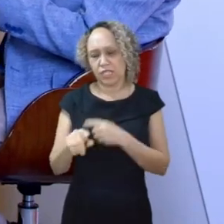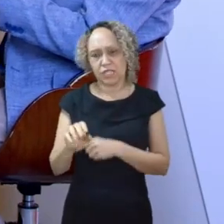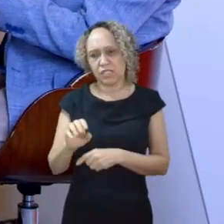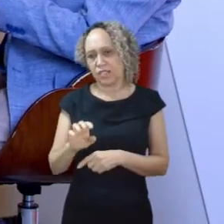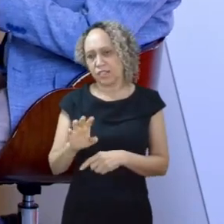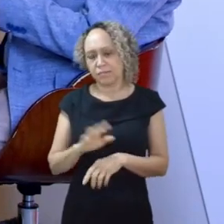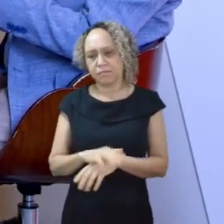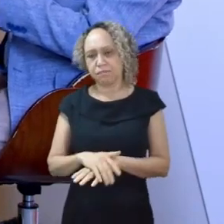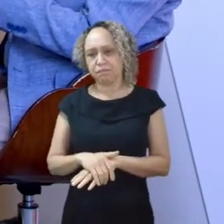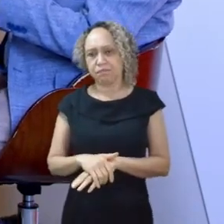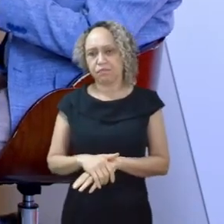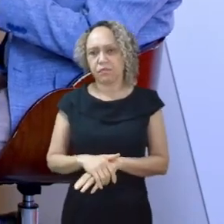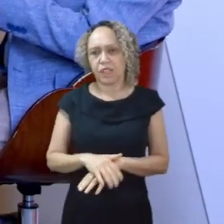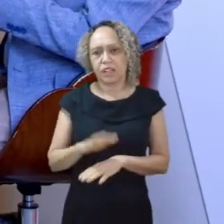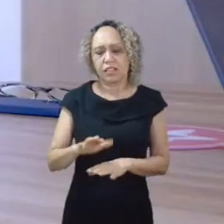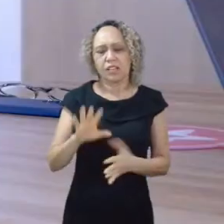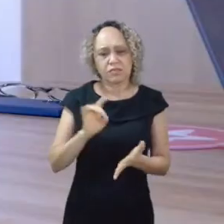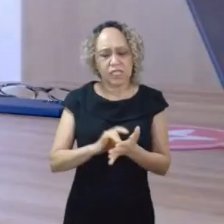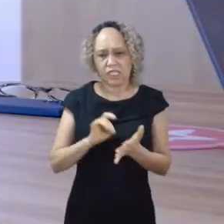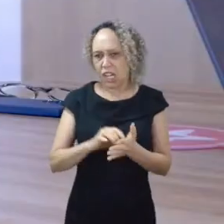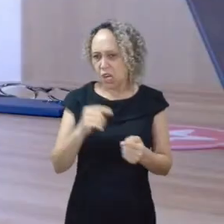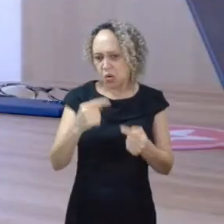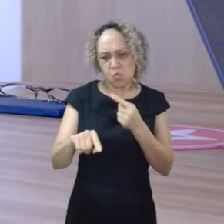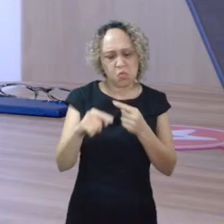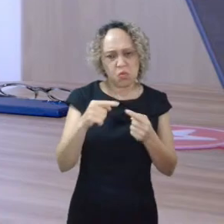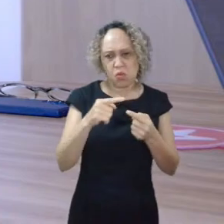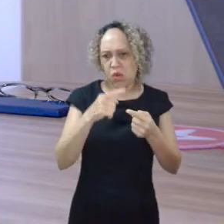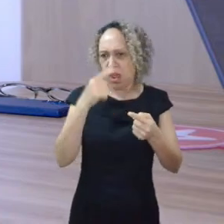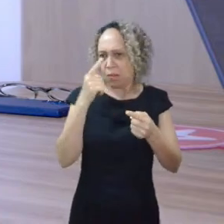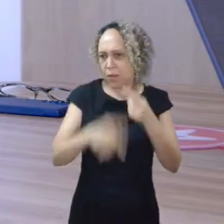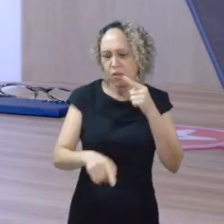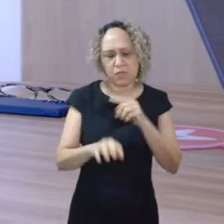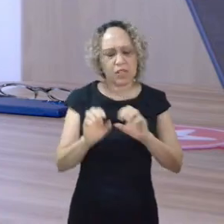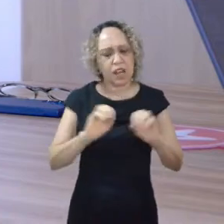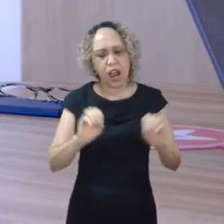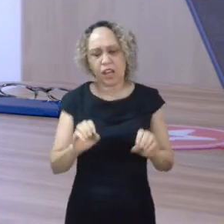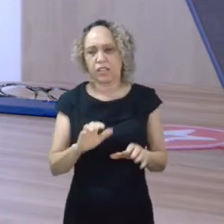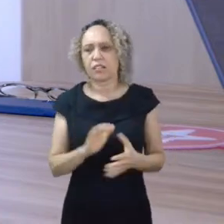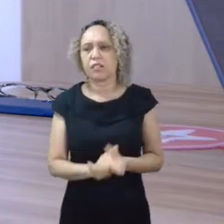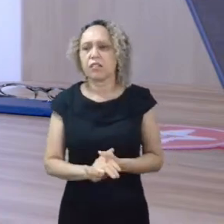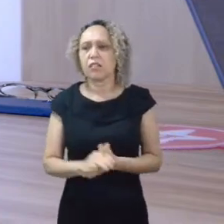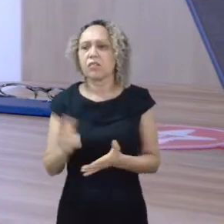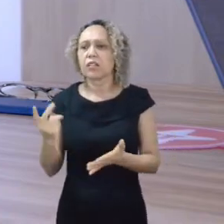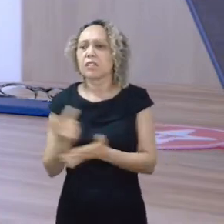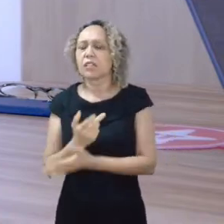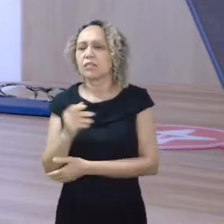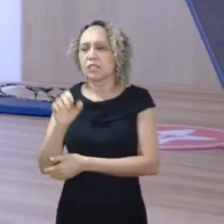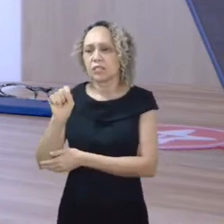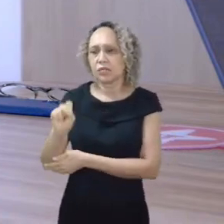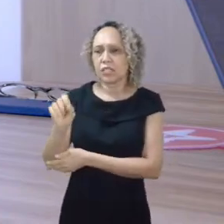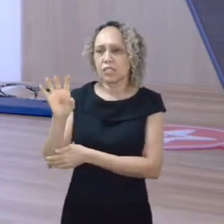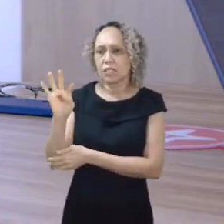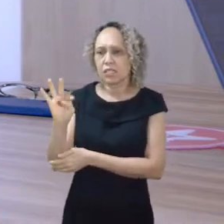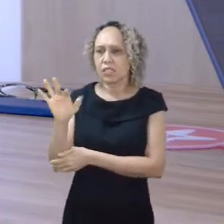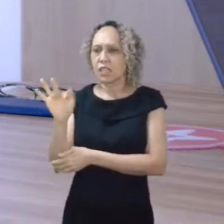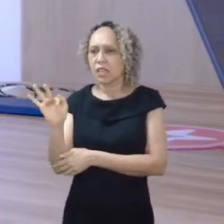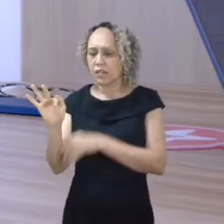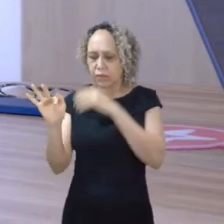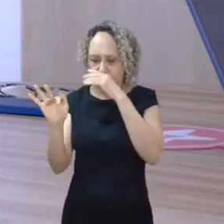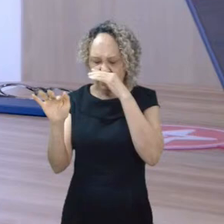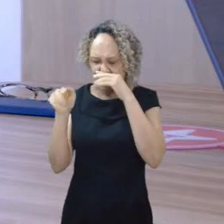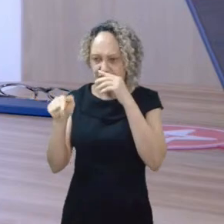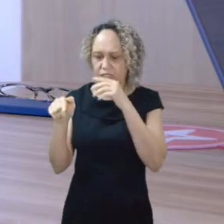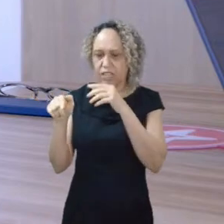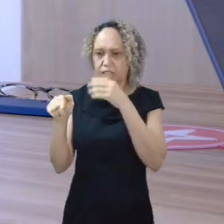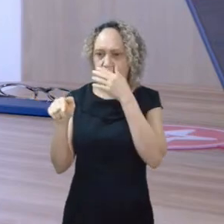verdade não é isso. Se você olhar atentamente o que está acontecendo hoje no Supremo, é um julgamento muito amplo, muito relevante, e que não